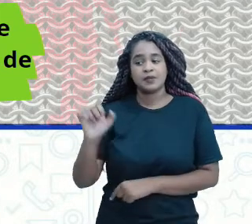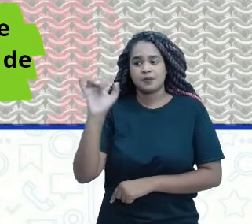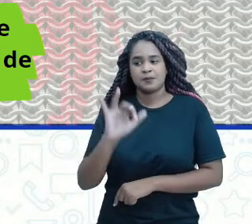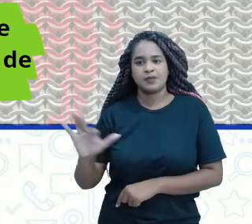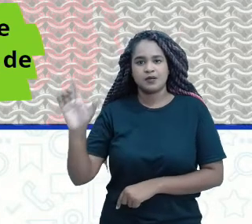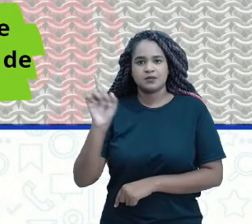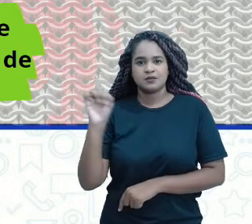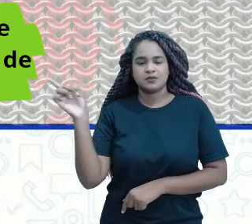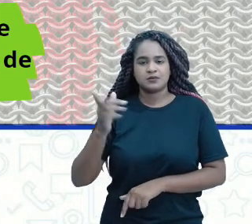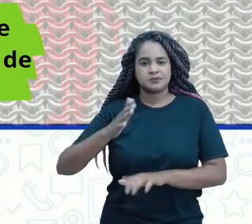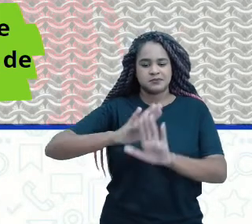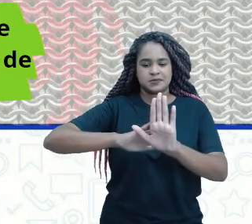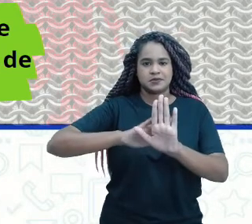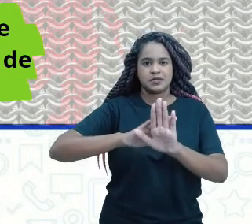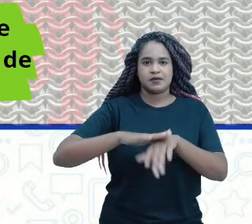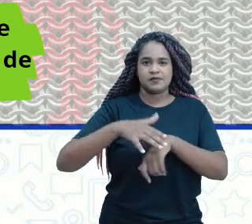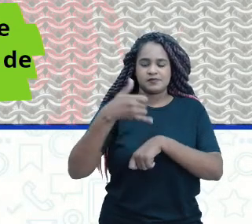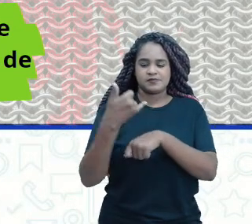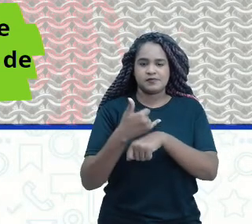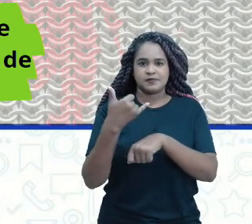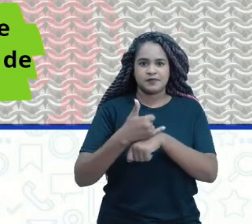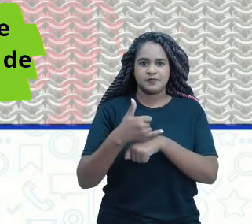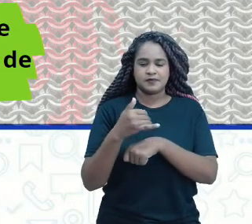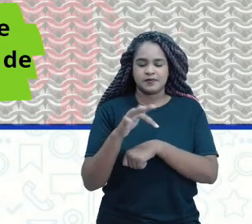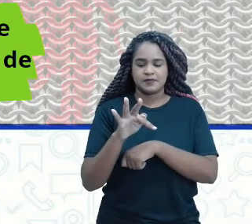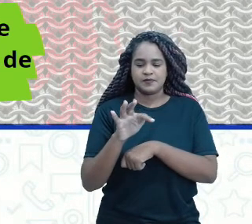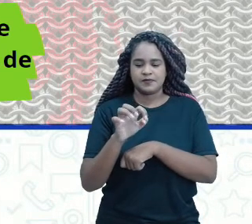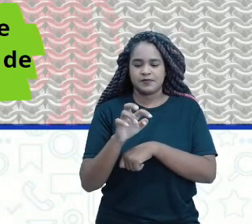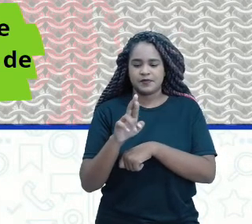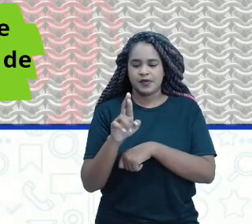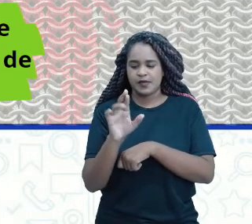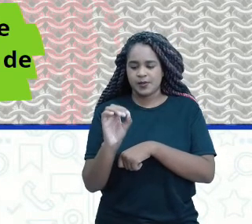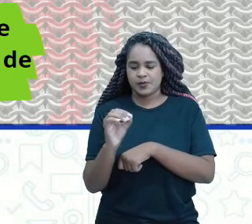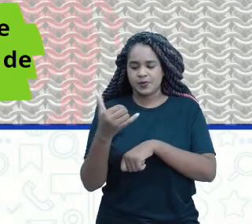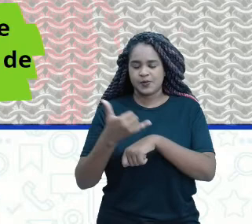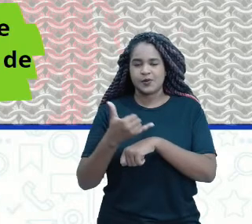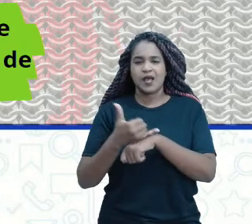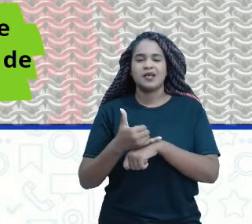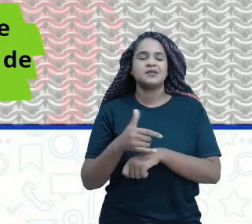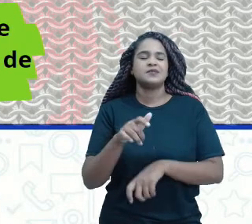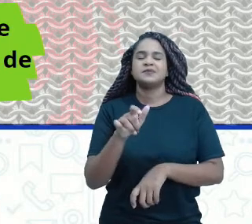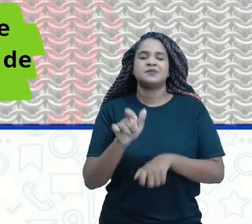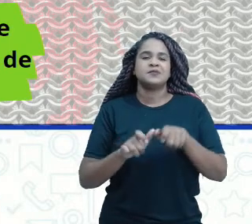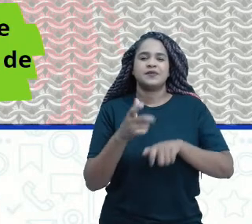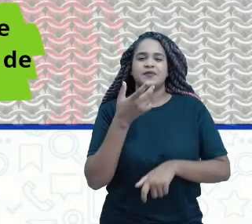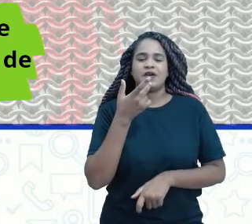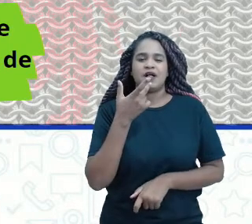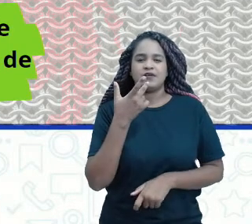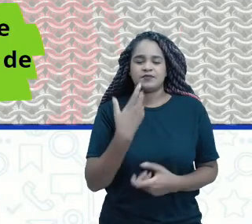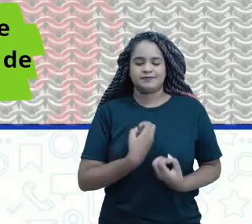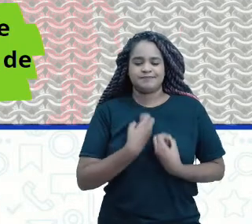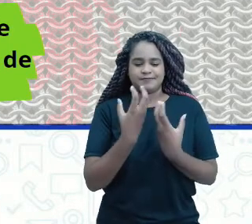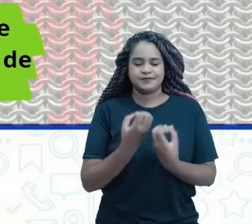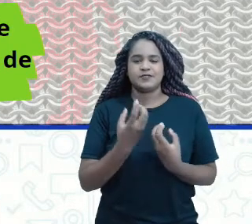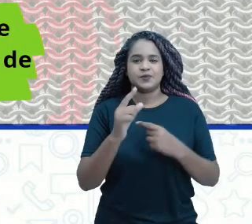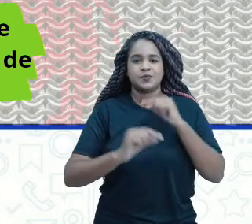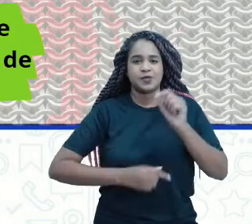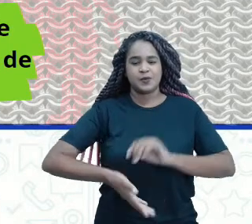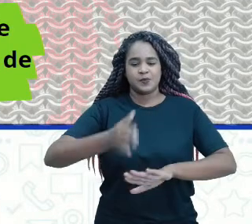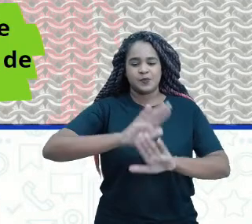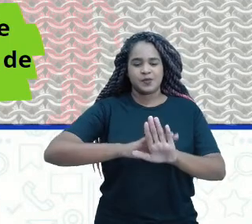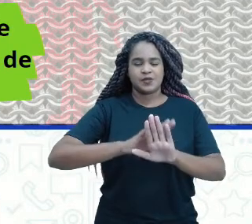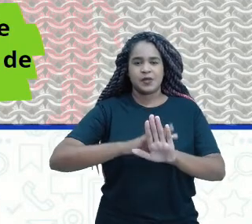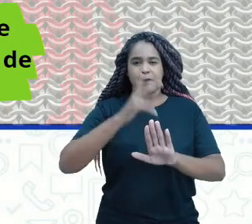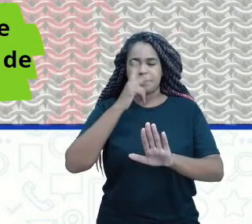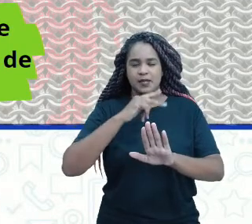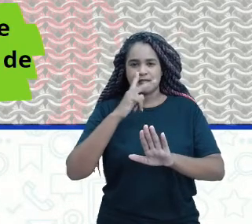chamava, né, que se dizia que existia na União Soviética naquele período, uma cortina de ferro. Se sabia pouco do que acontecia, era um sistema muito